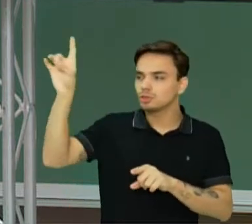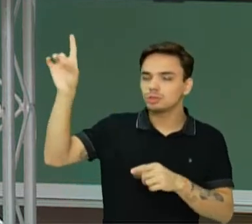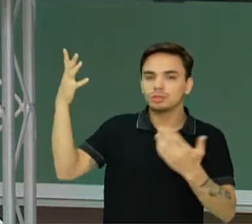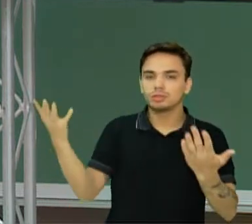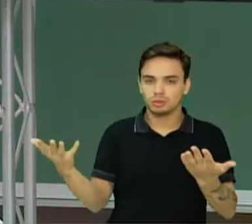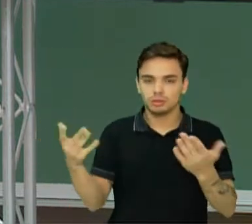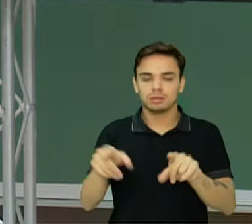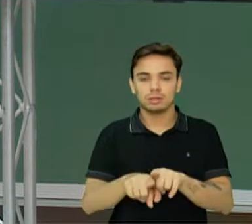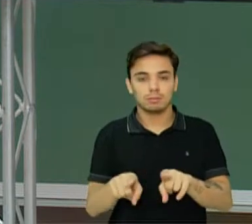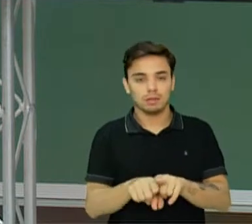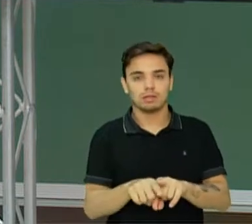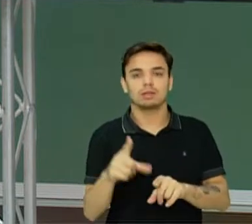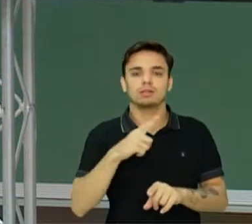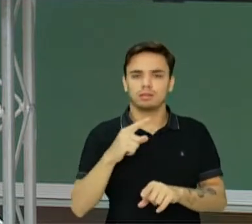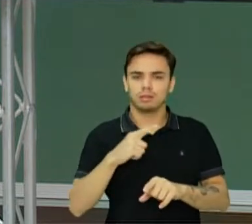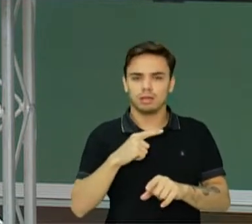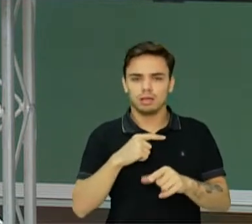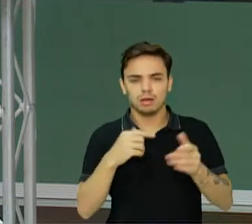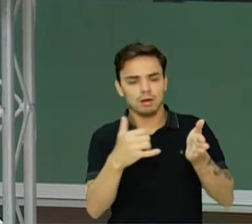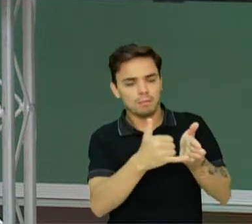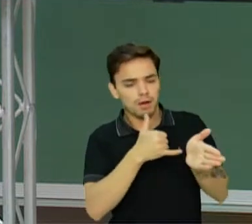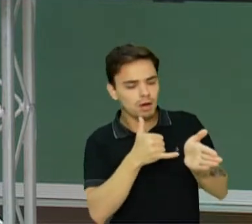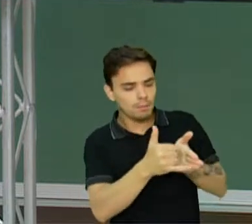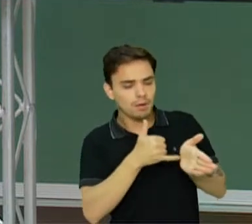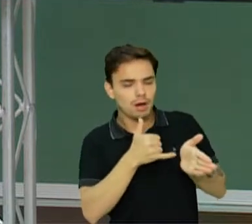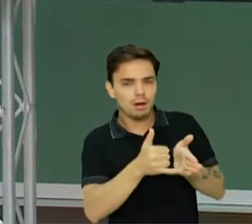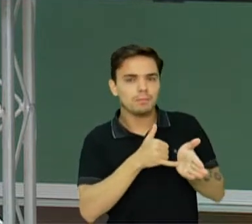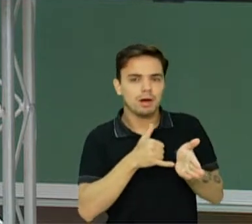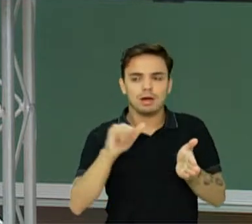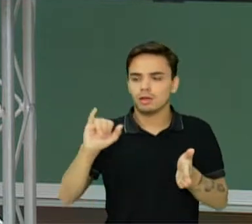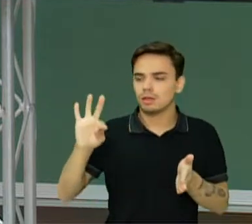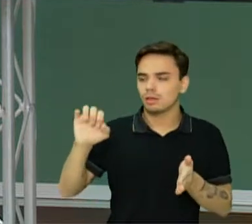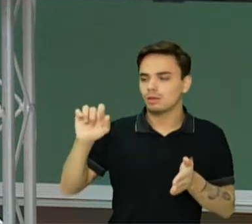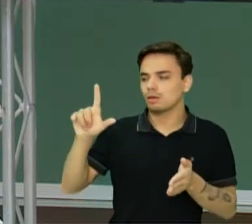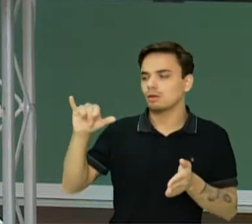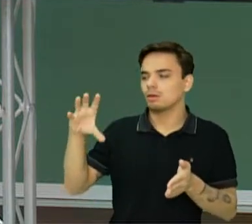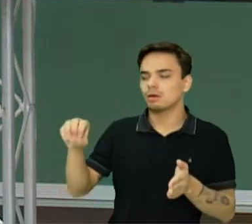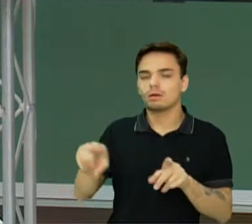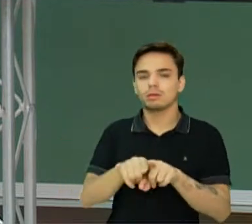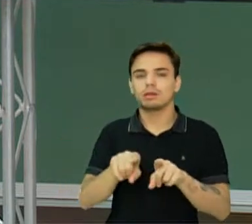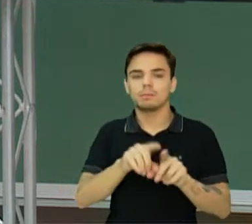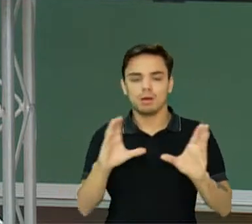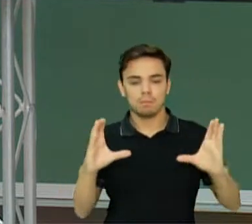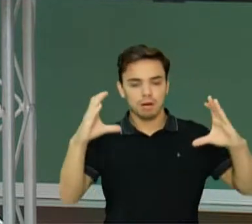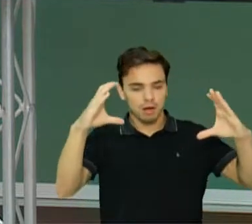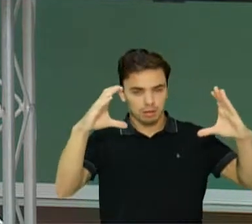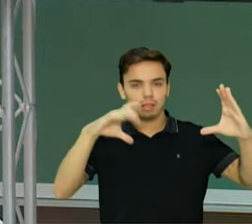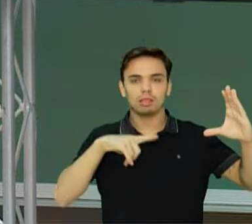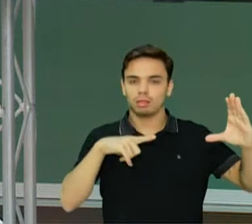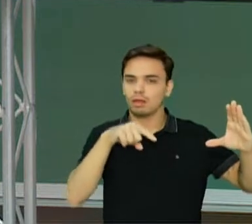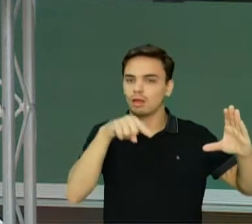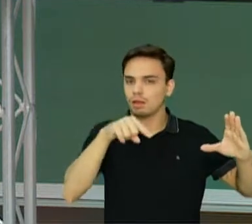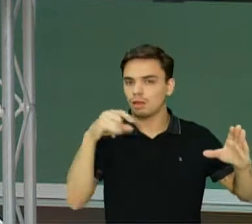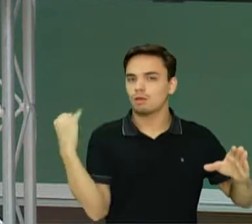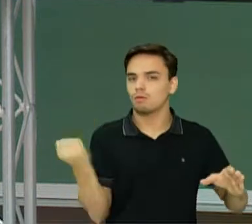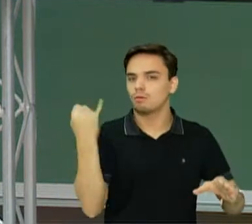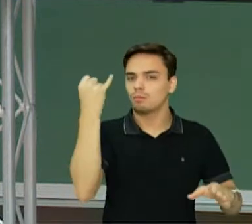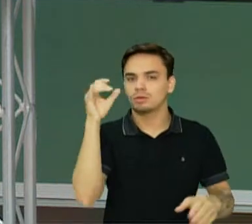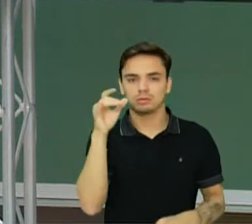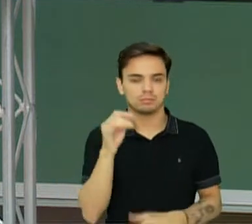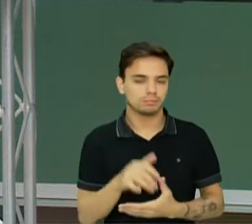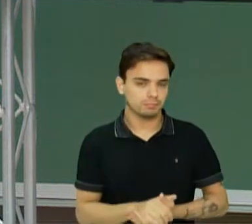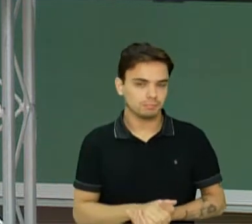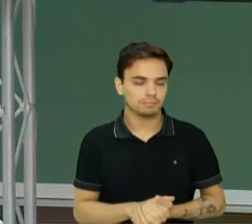se porventura tem partes sublinhadas em itálico, entre parênteses, porque justamente ali tem informações importantes, tá?